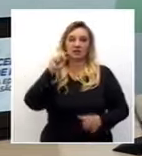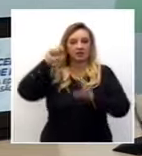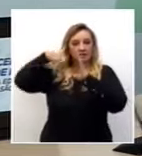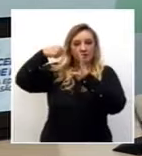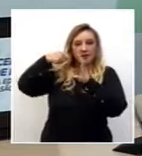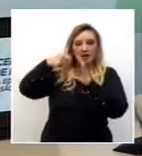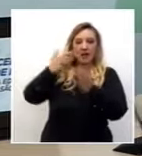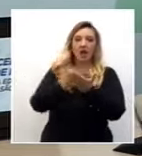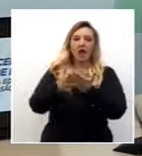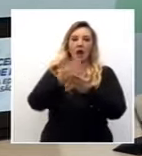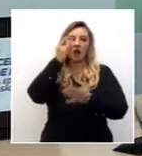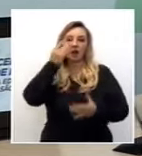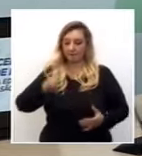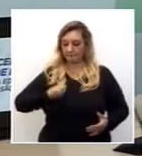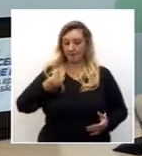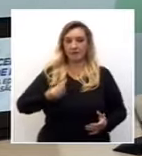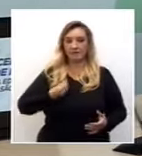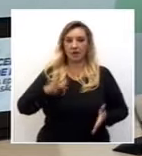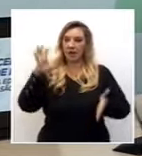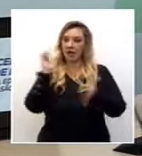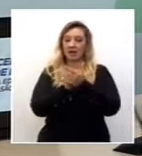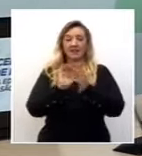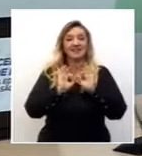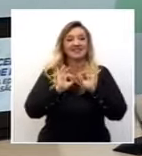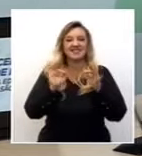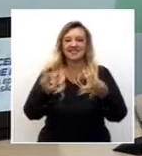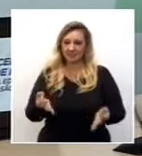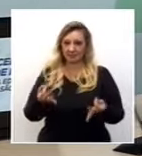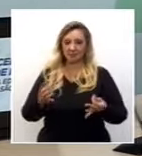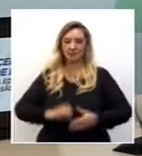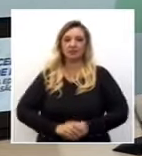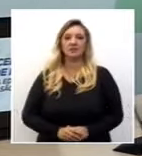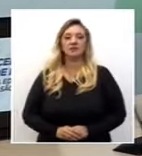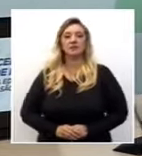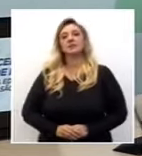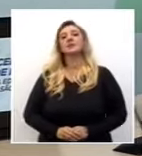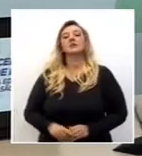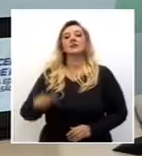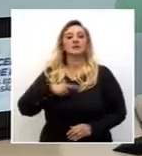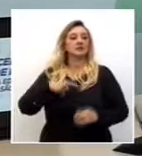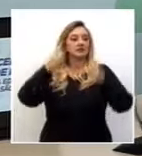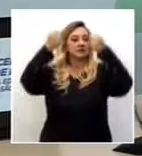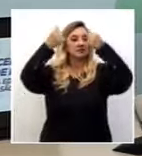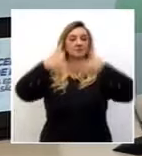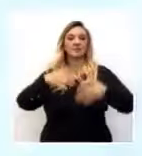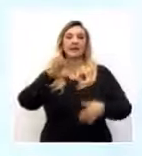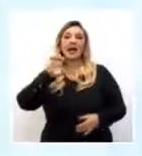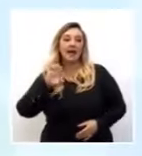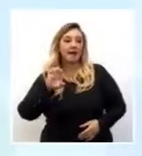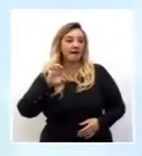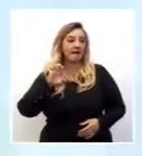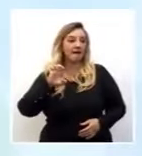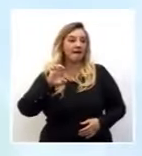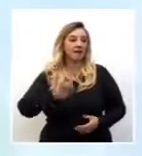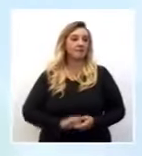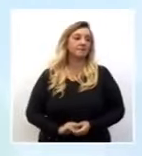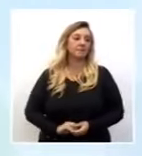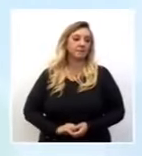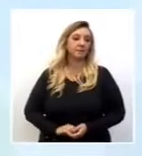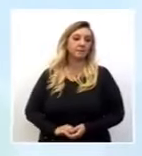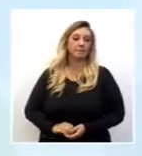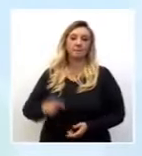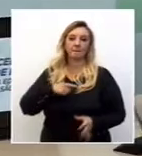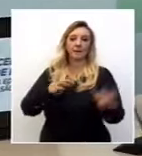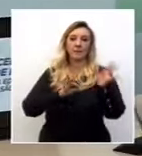ao vivo, o cadastro é simples de fazer, né? Tem o Explicae, esse também tem planos de